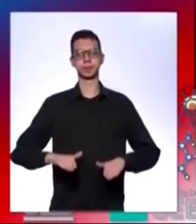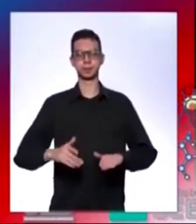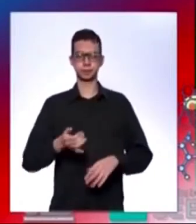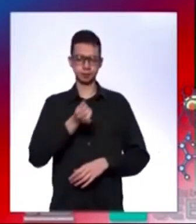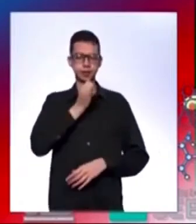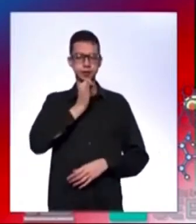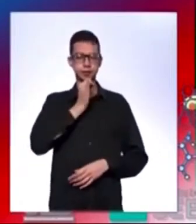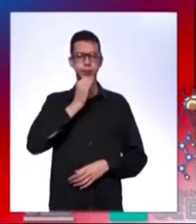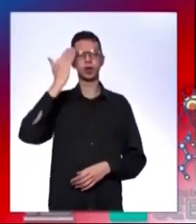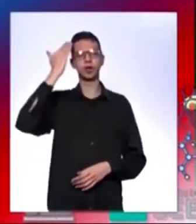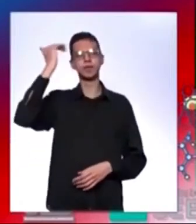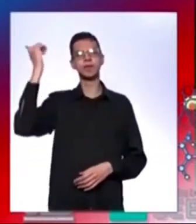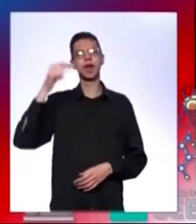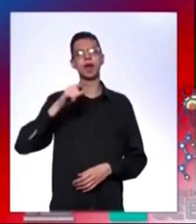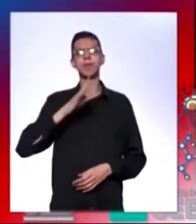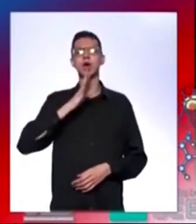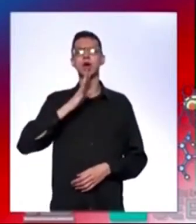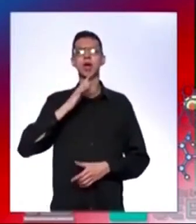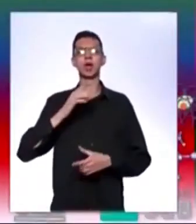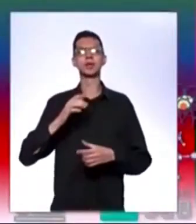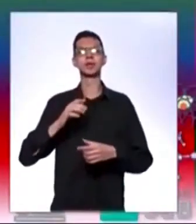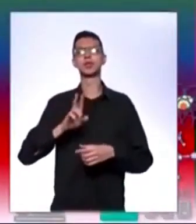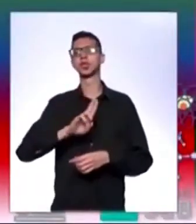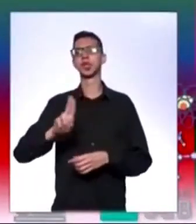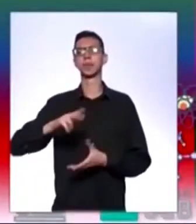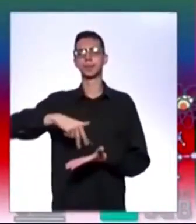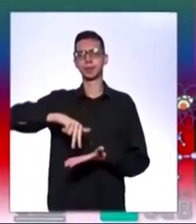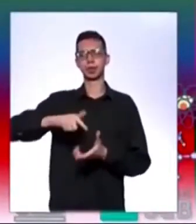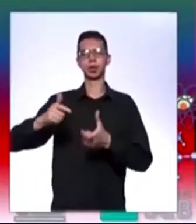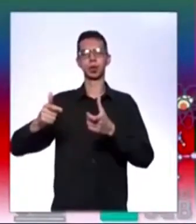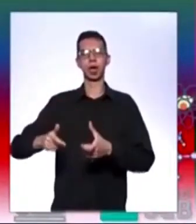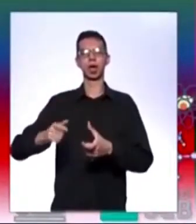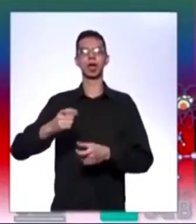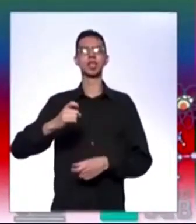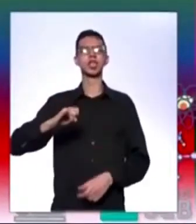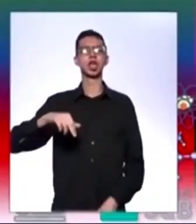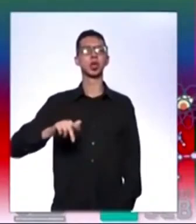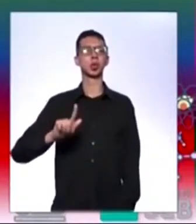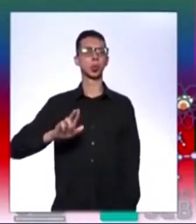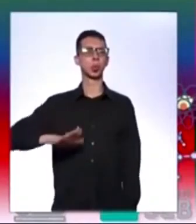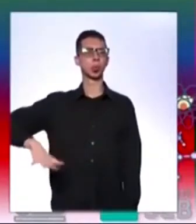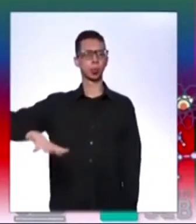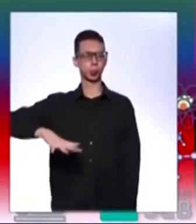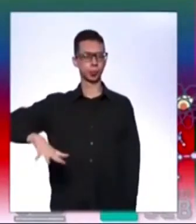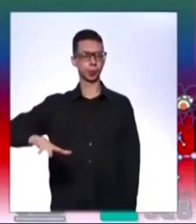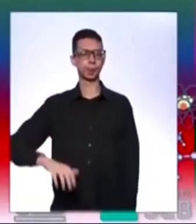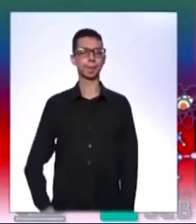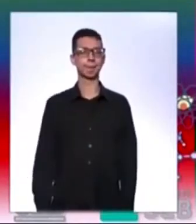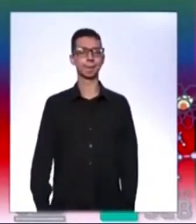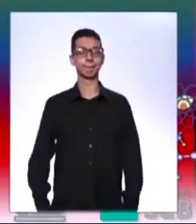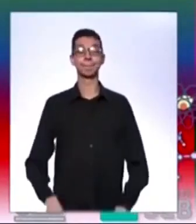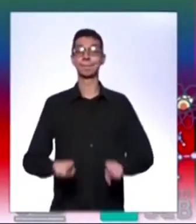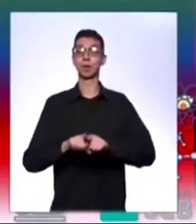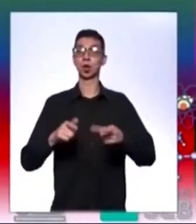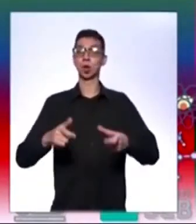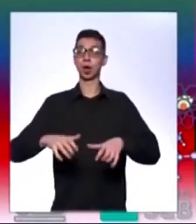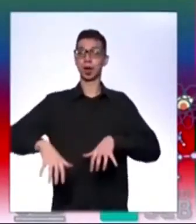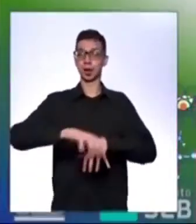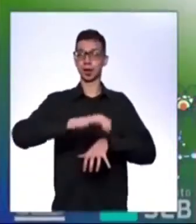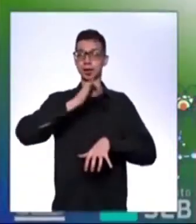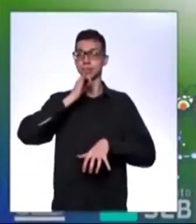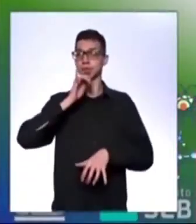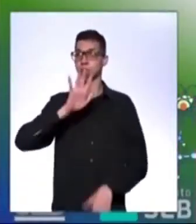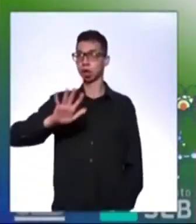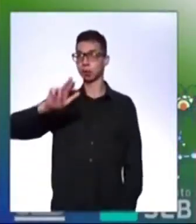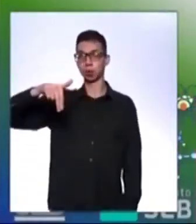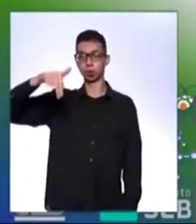lá o Quarupi, lá na região do Xingu. E os europeus também trouxeram suas danças. Então, vê algumas? Na região norte, a